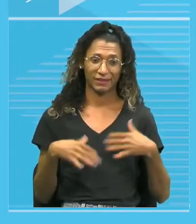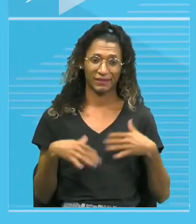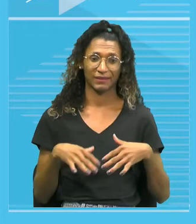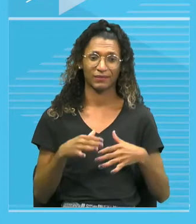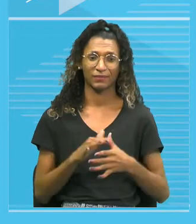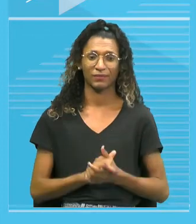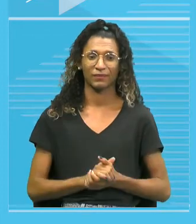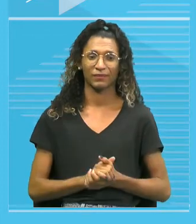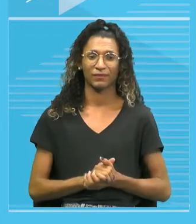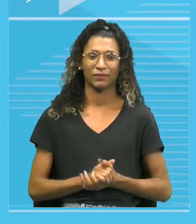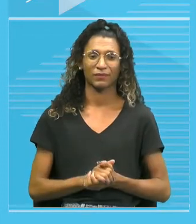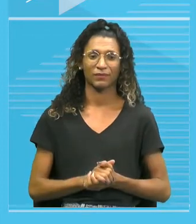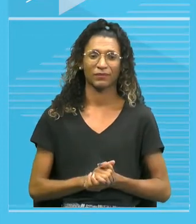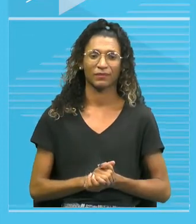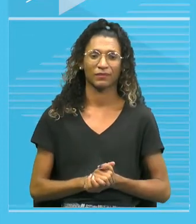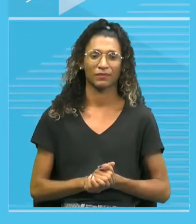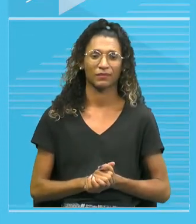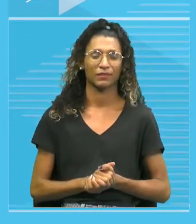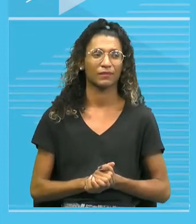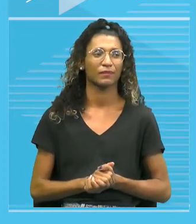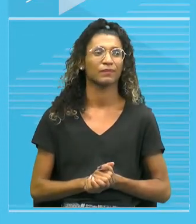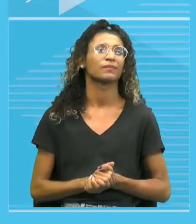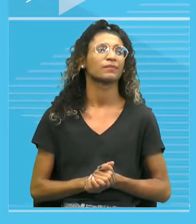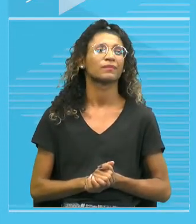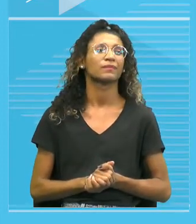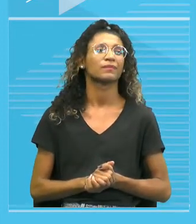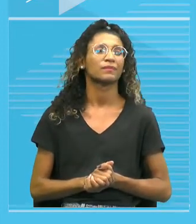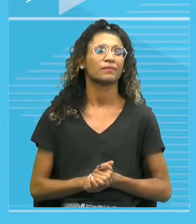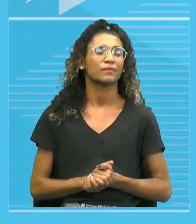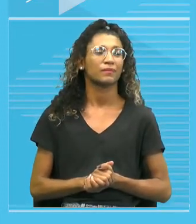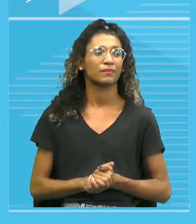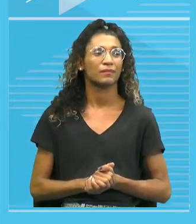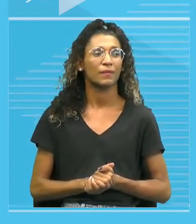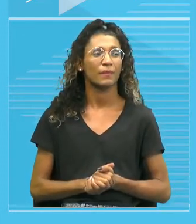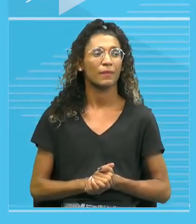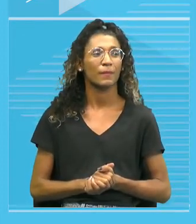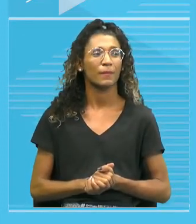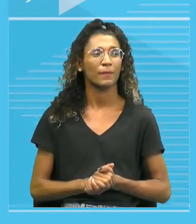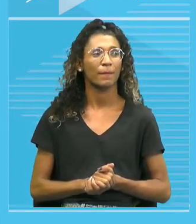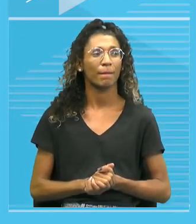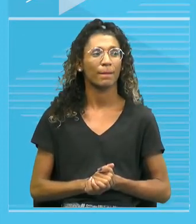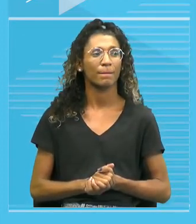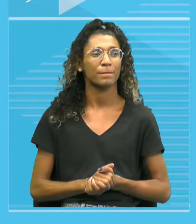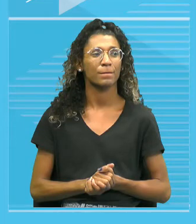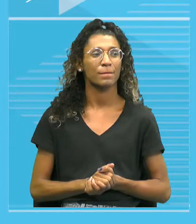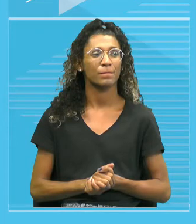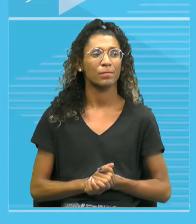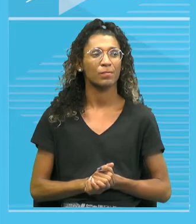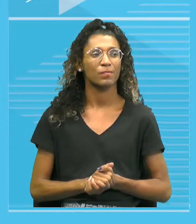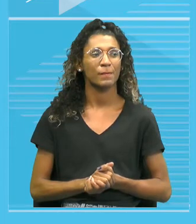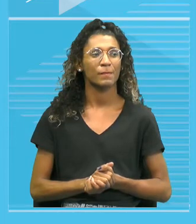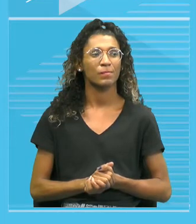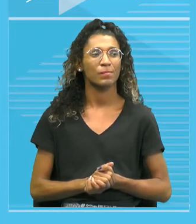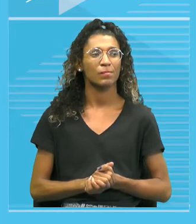da radiação. Evidentemente que nós estamos falando de doses bem elevadas. Tá bom?